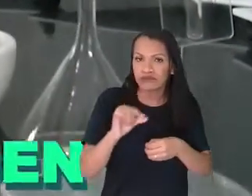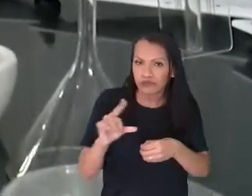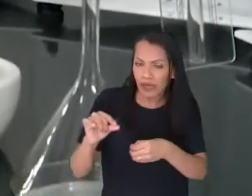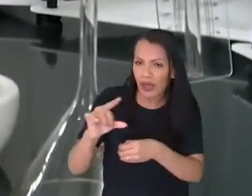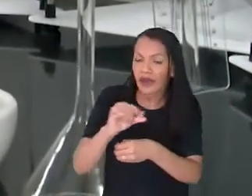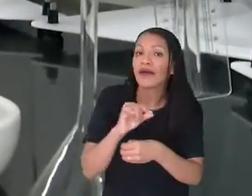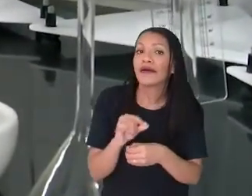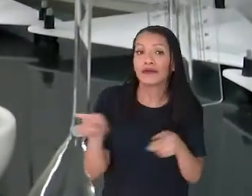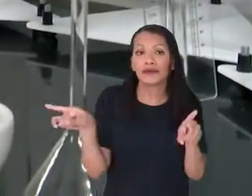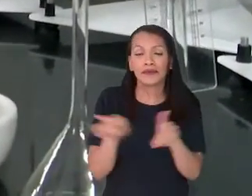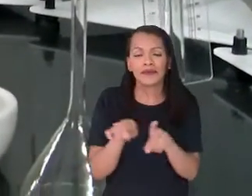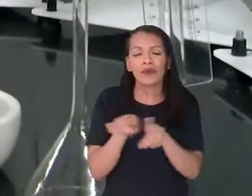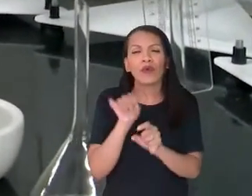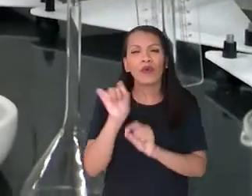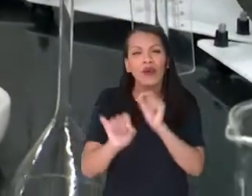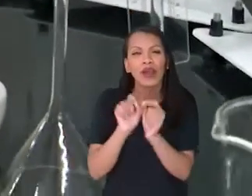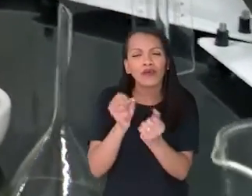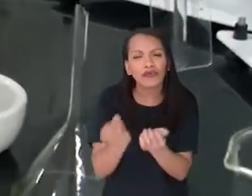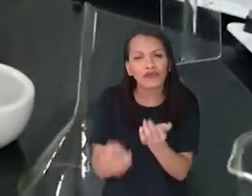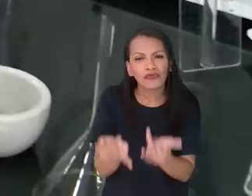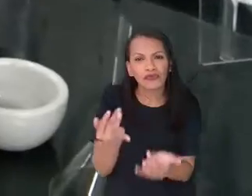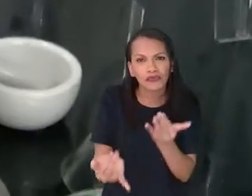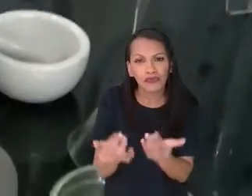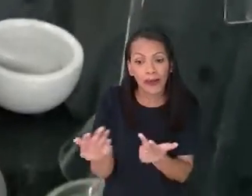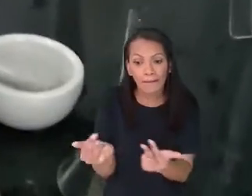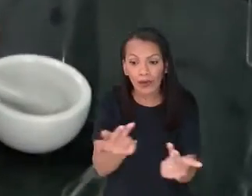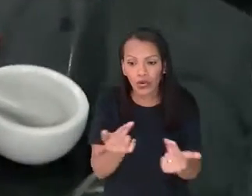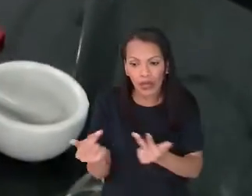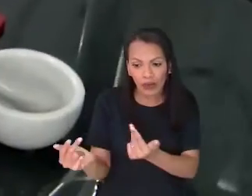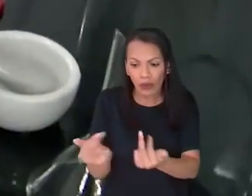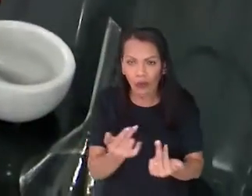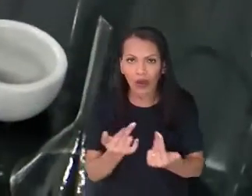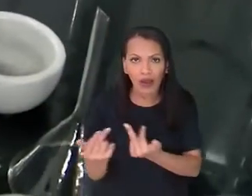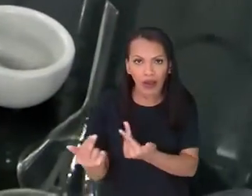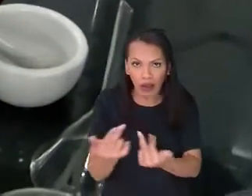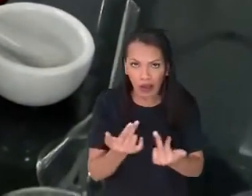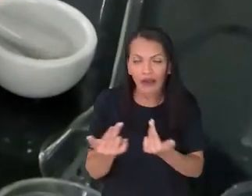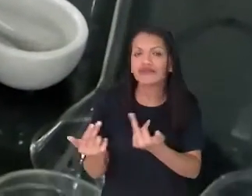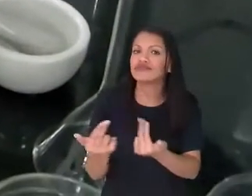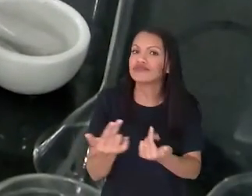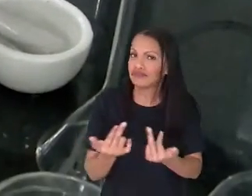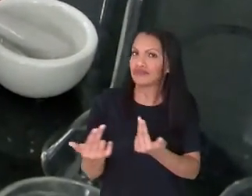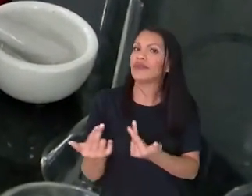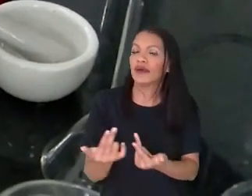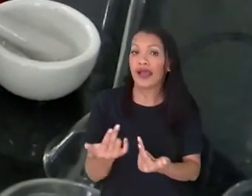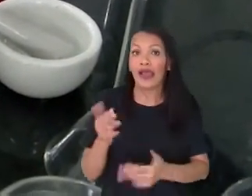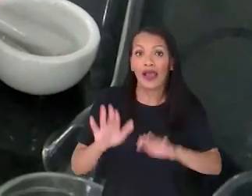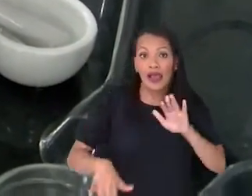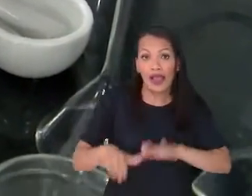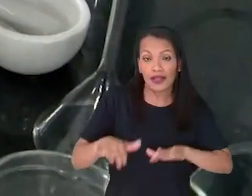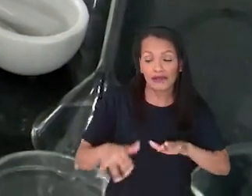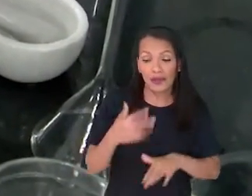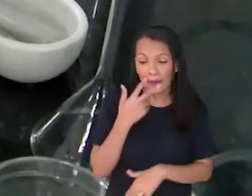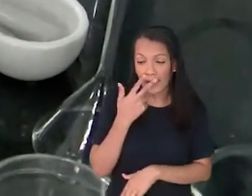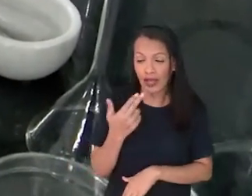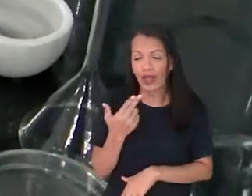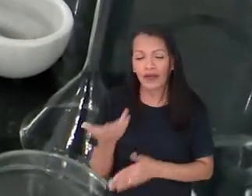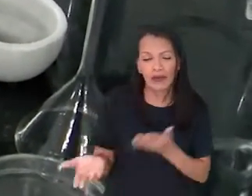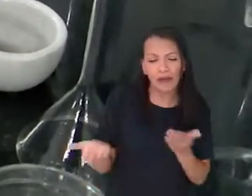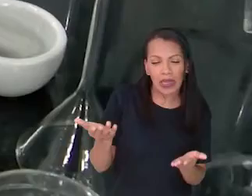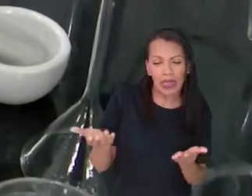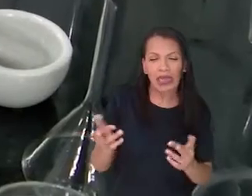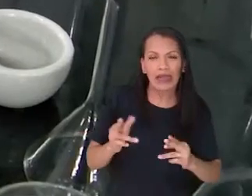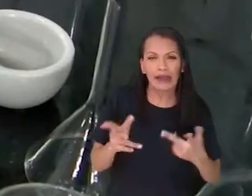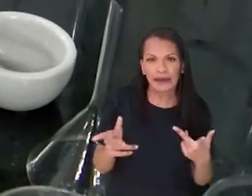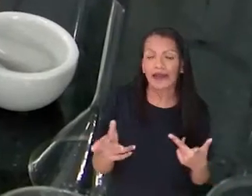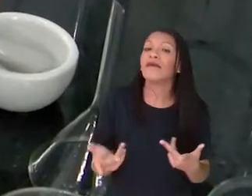vai poder aquecer por igual. Na questão aí do fundo chato, às vezes não aquece igualmente. E também a gente